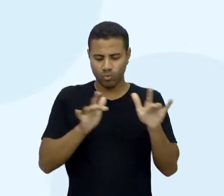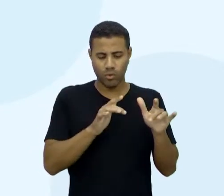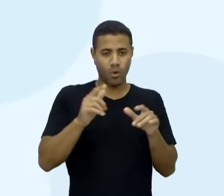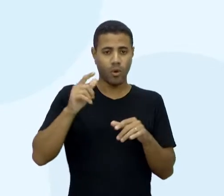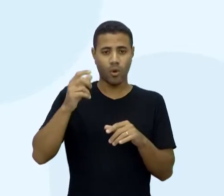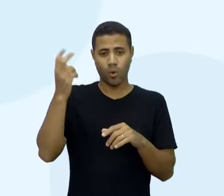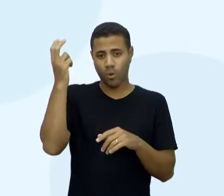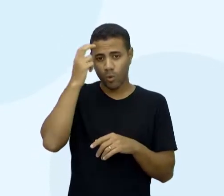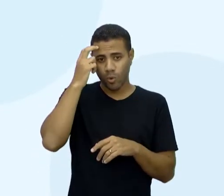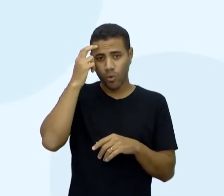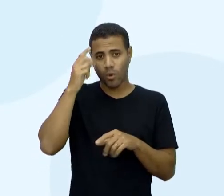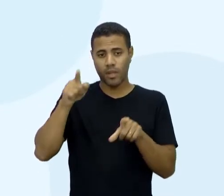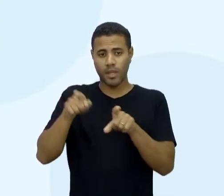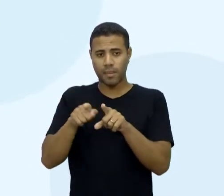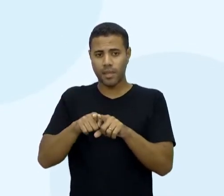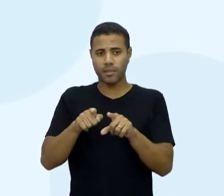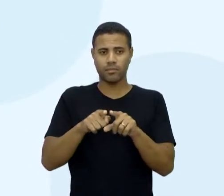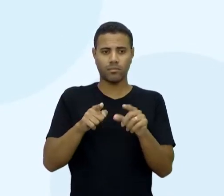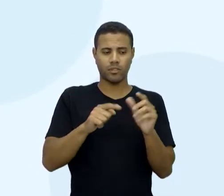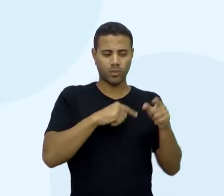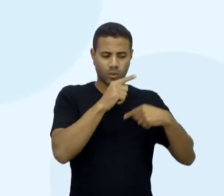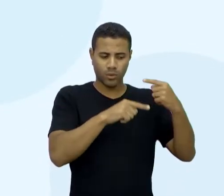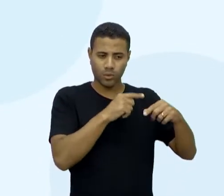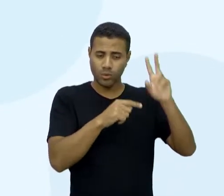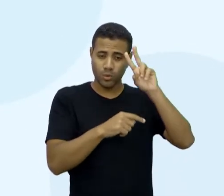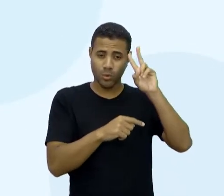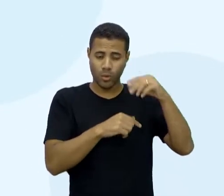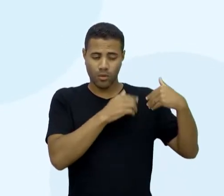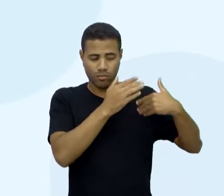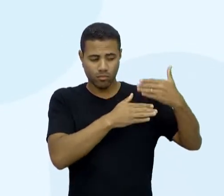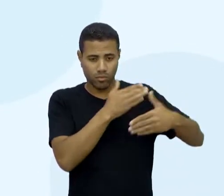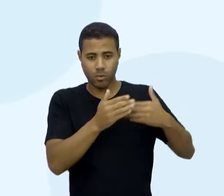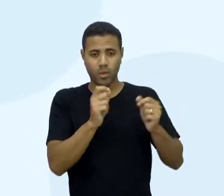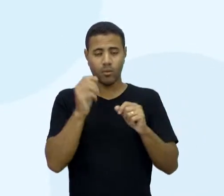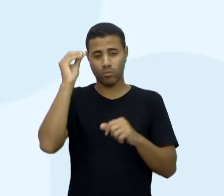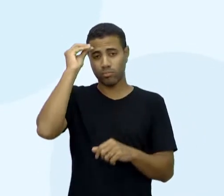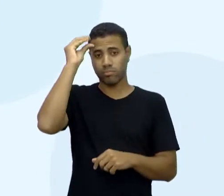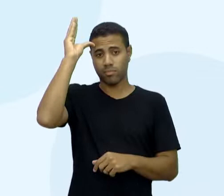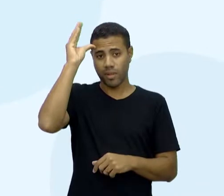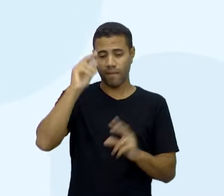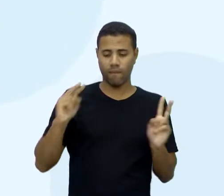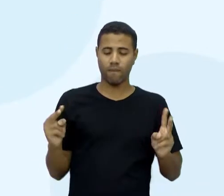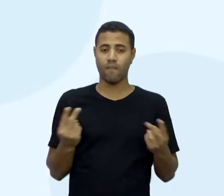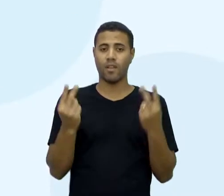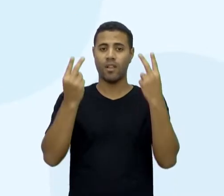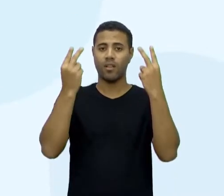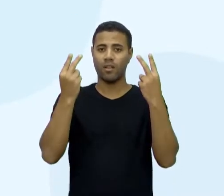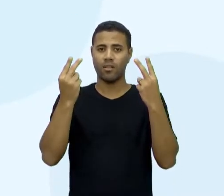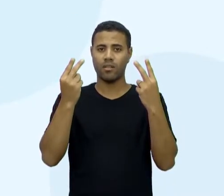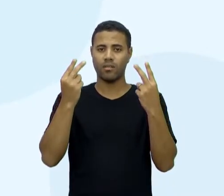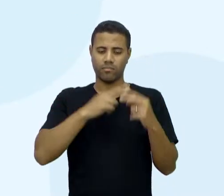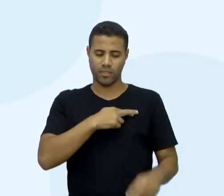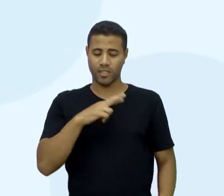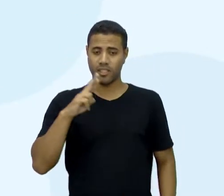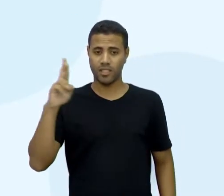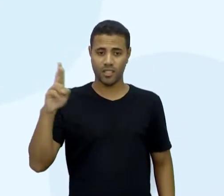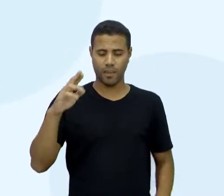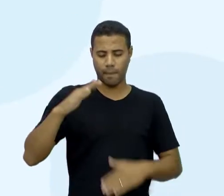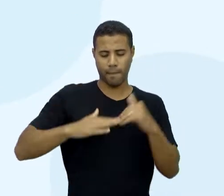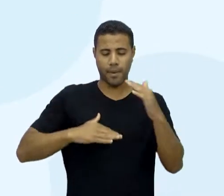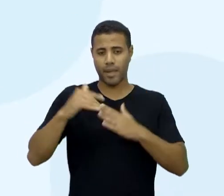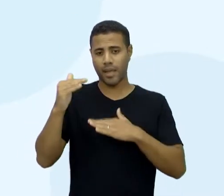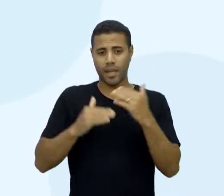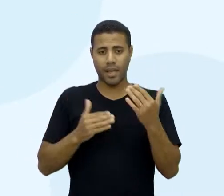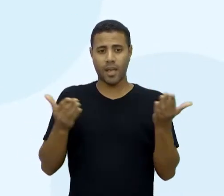cultura material e imaterial, de modo a identificar conhecimentos, valores, crenças e práticas que